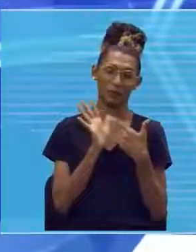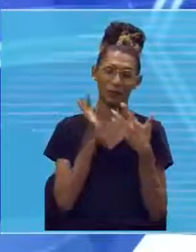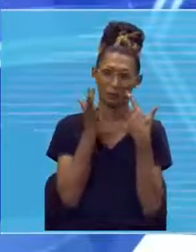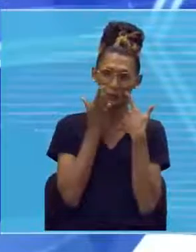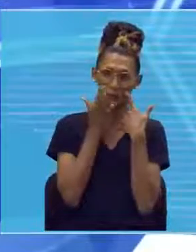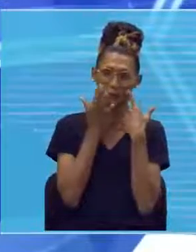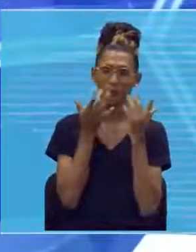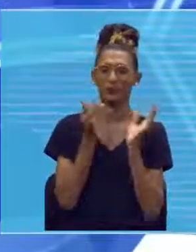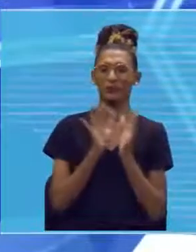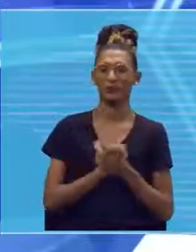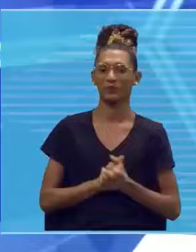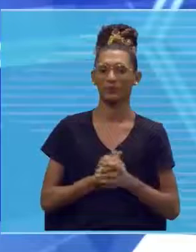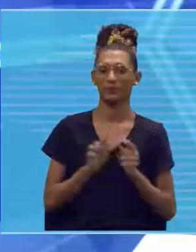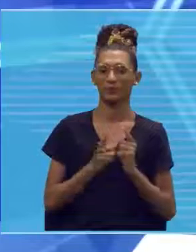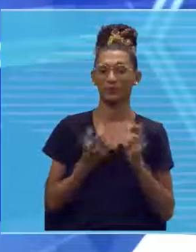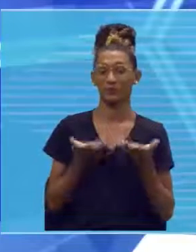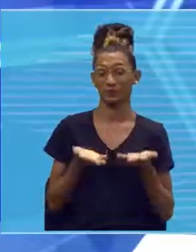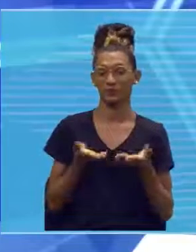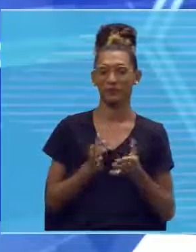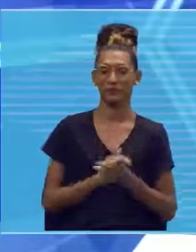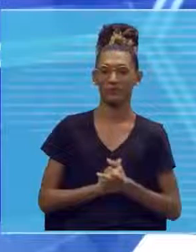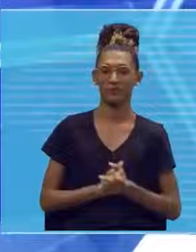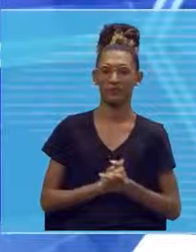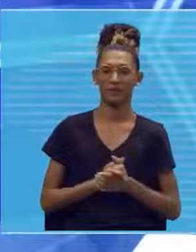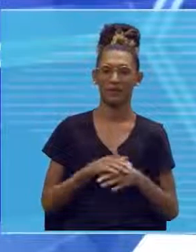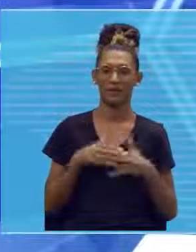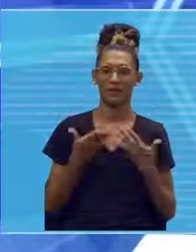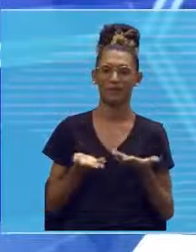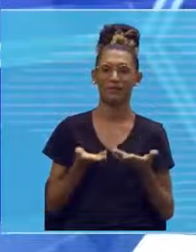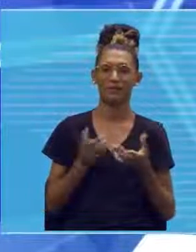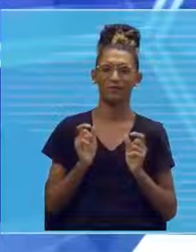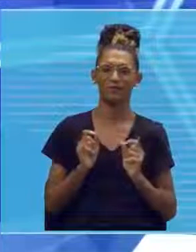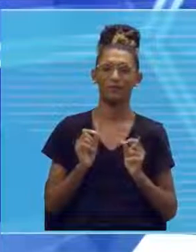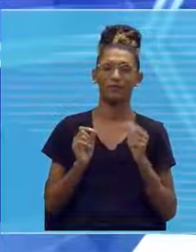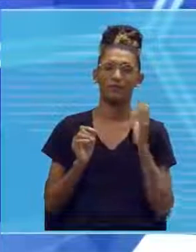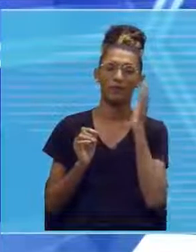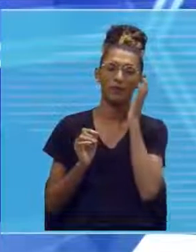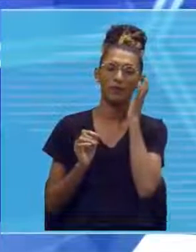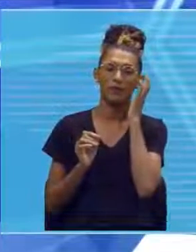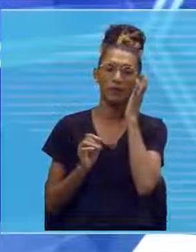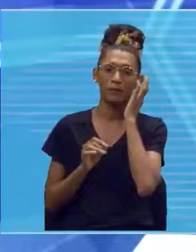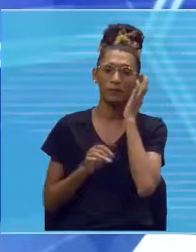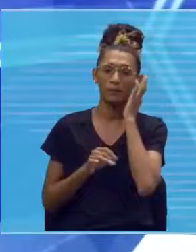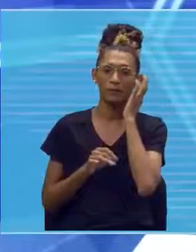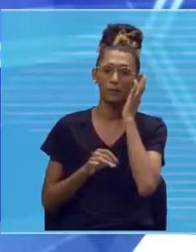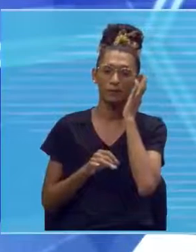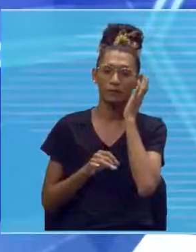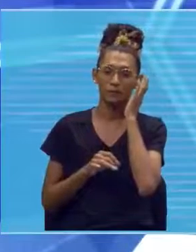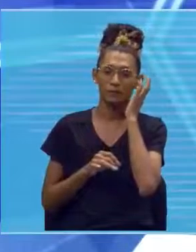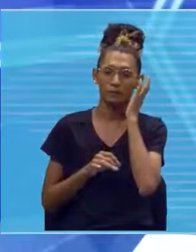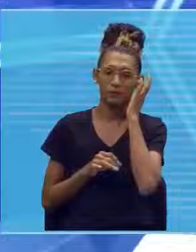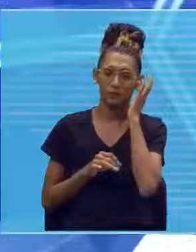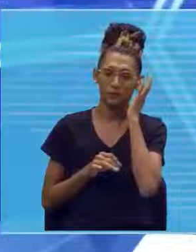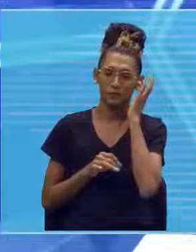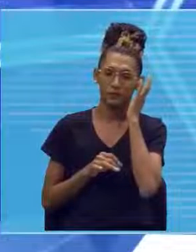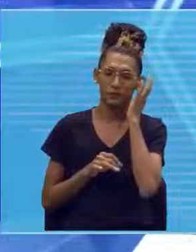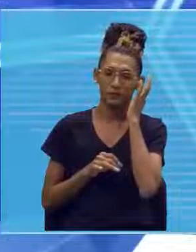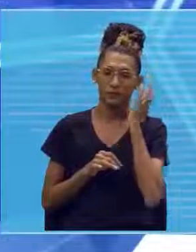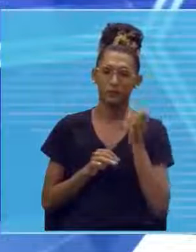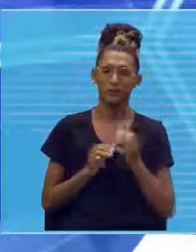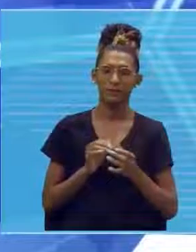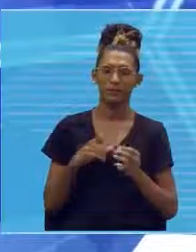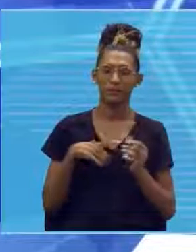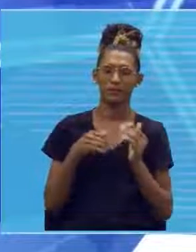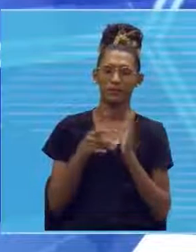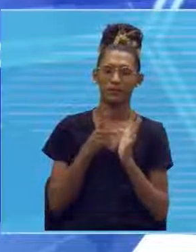Maria mas estamos aqui de volta e olha só é deixa eu ver bem aqui uma coisa eu agora perdi a página na